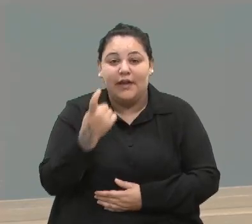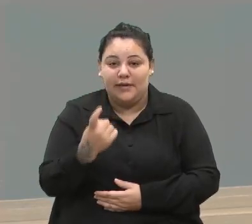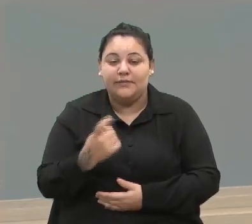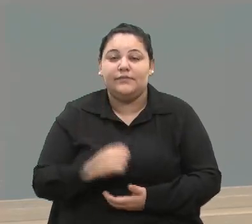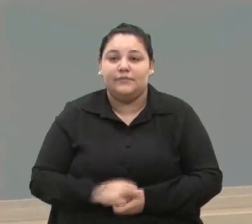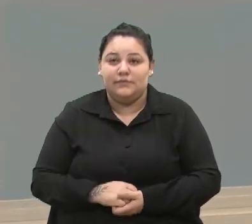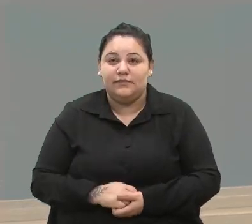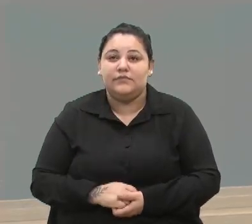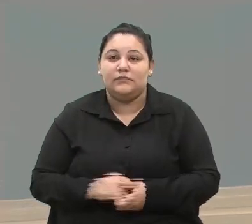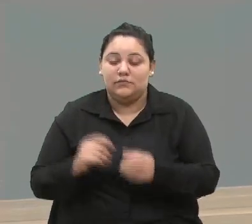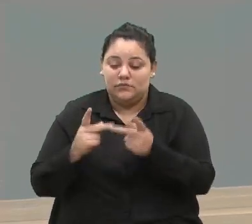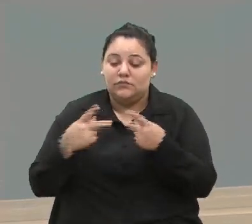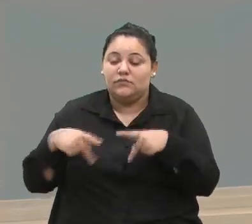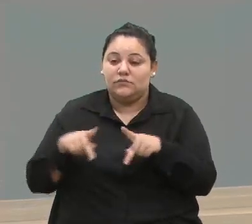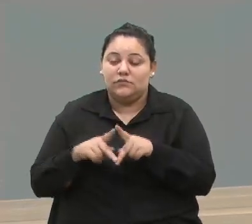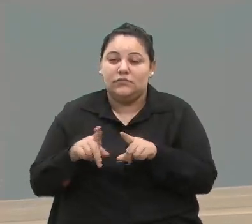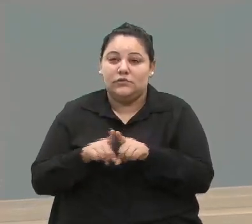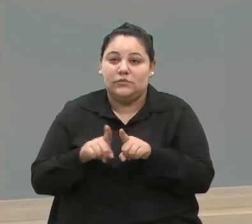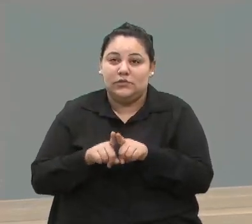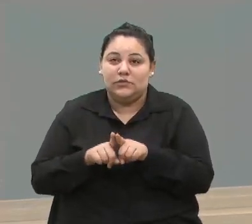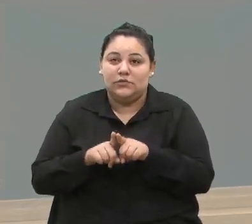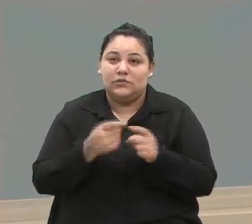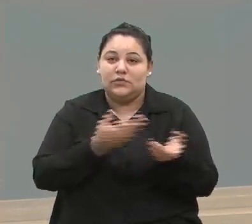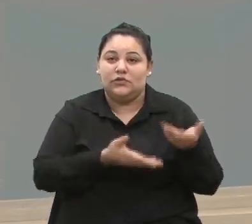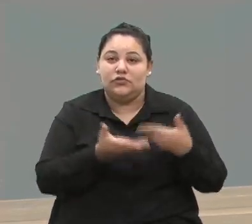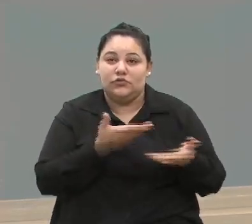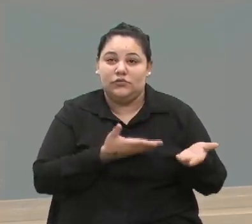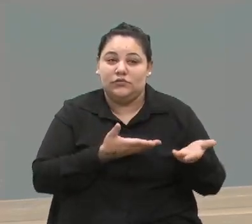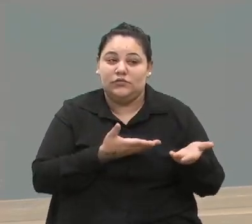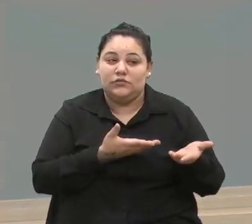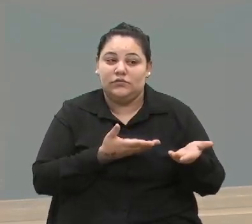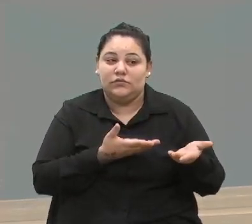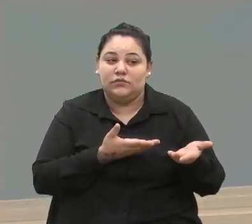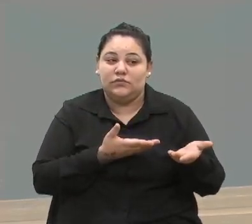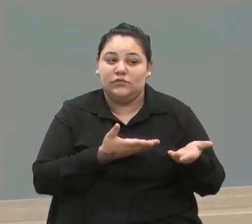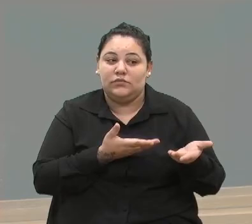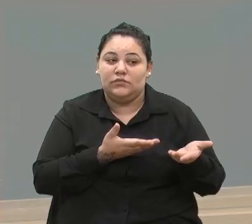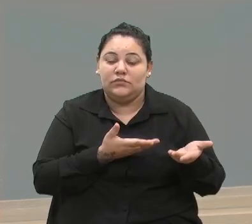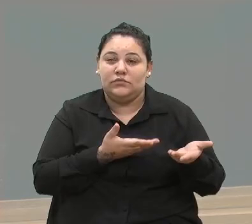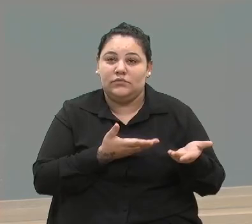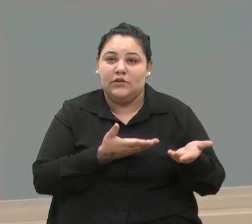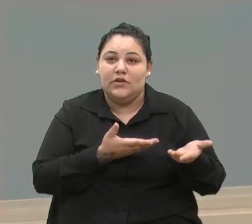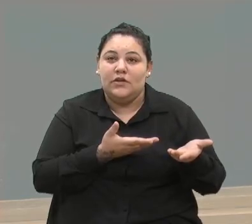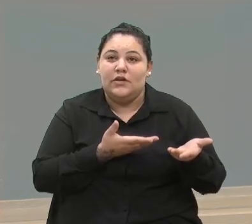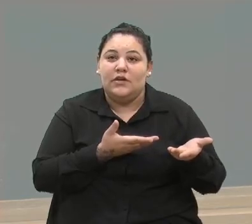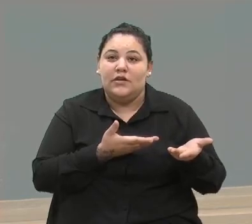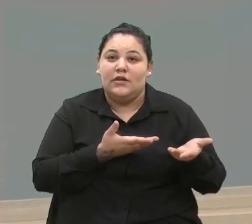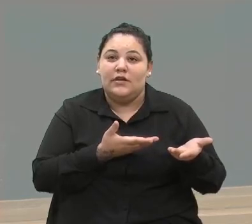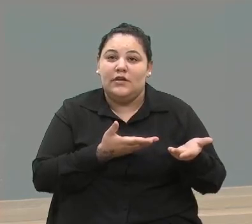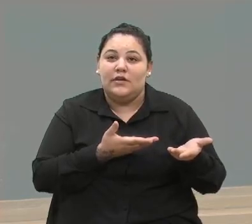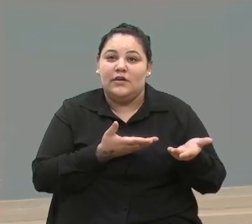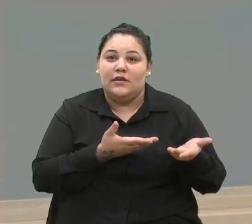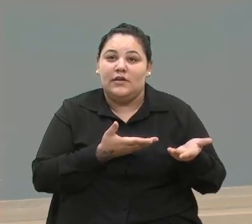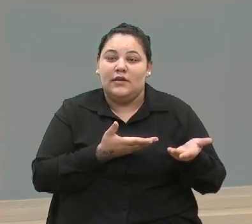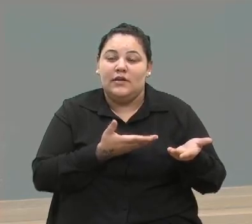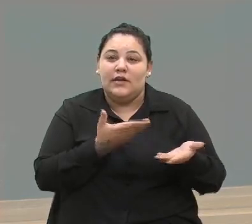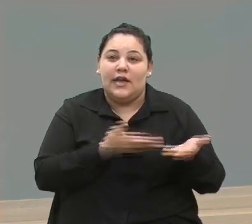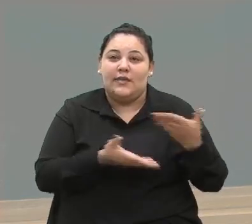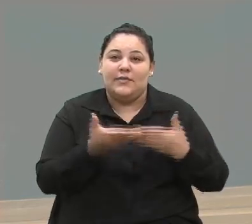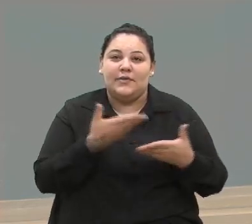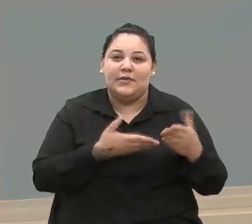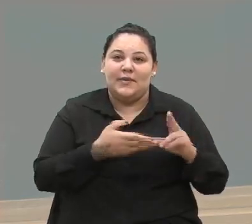que a população menos atendida, a população atendida pelo SUS, tenha